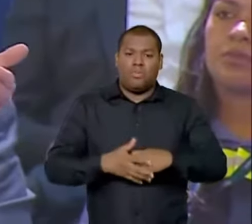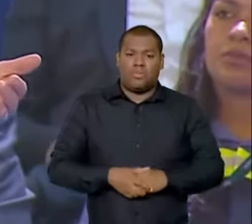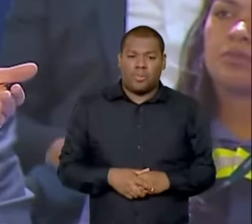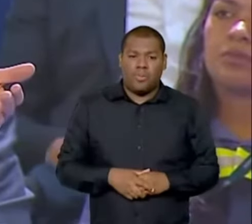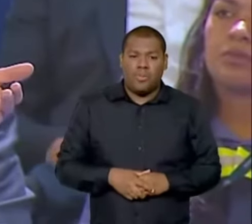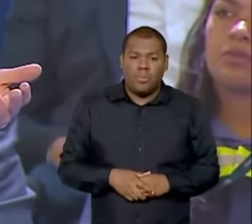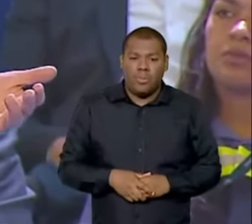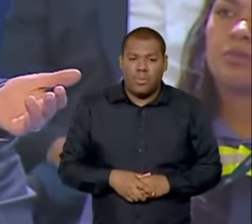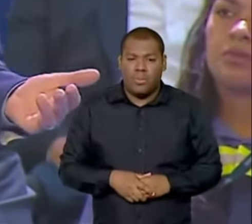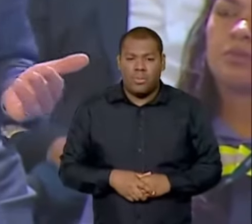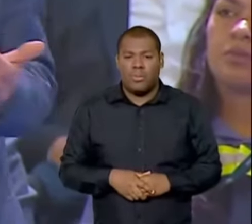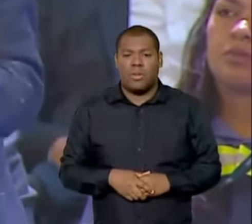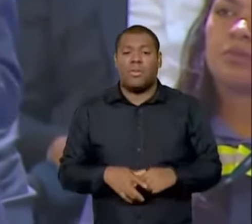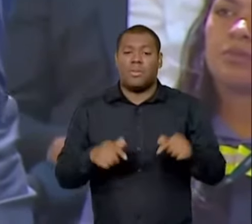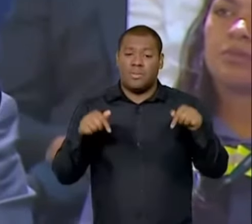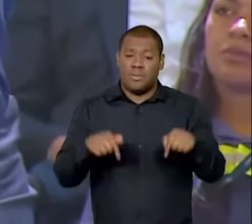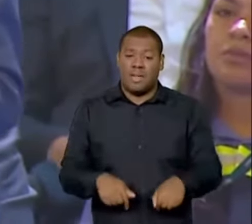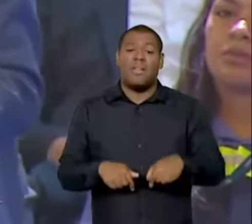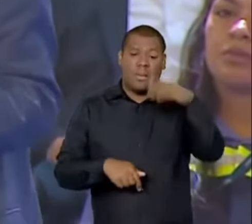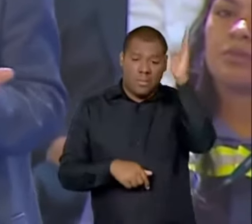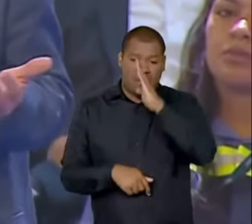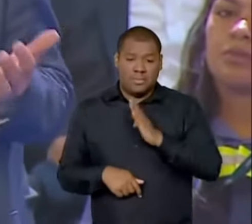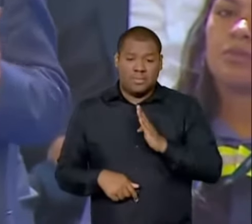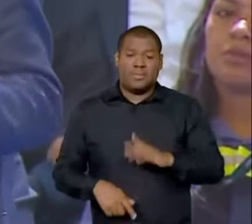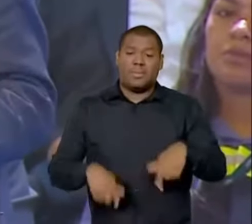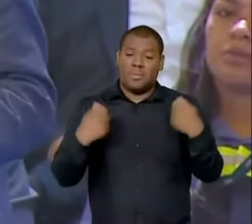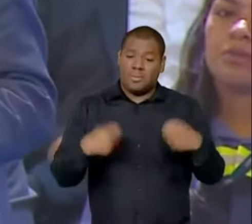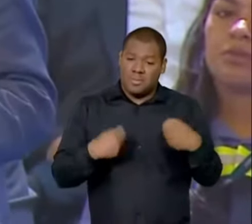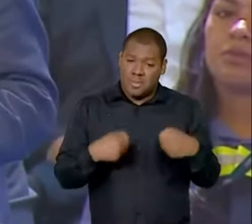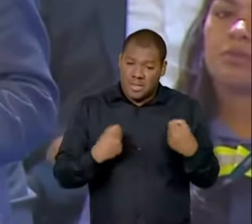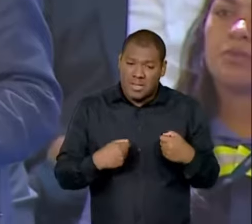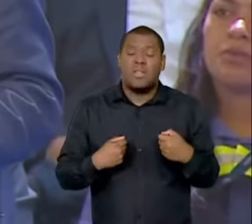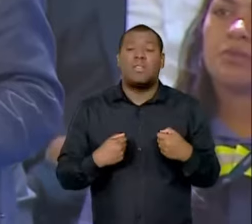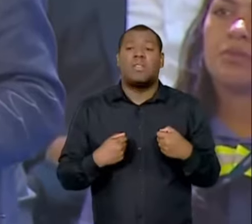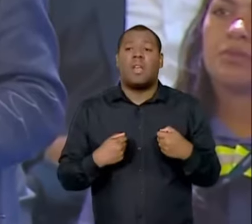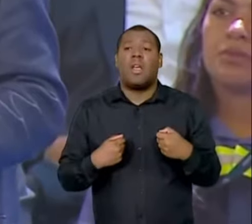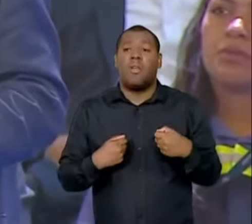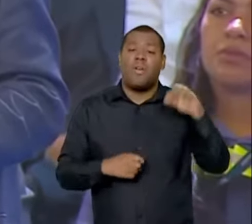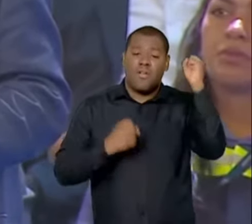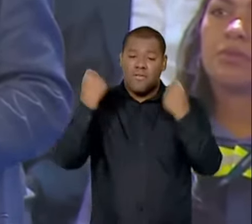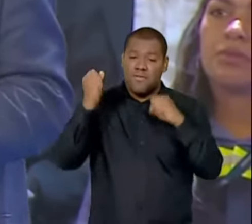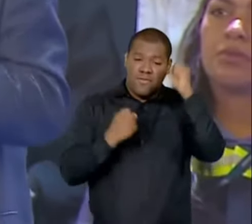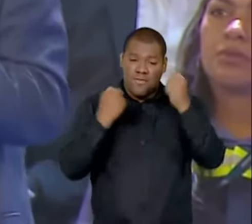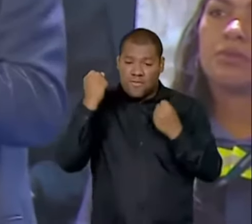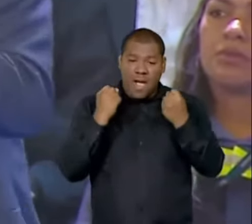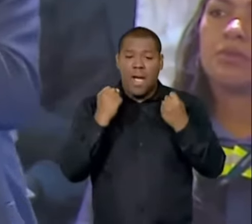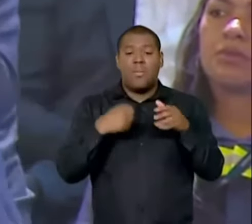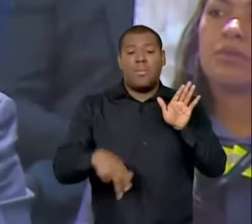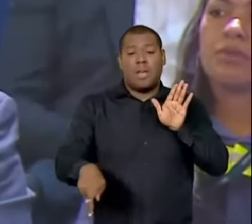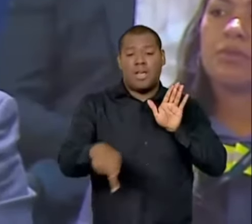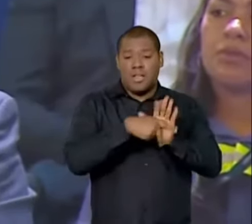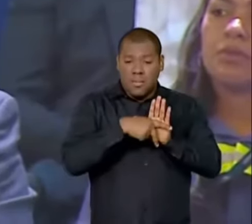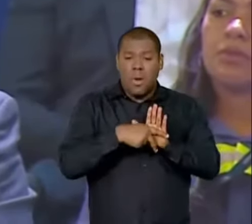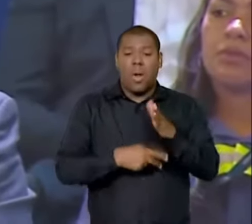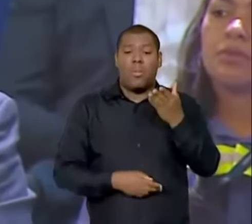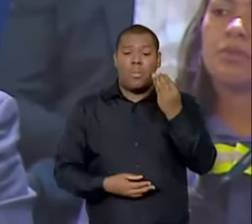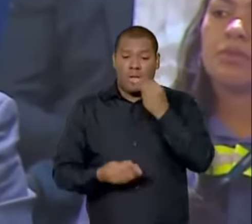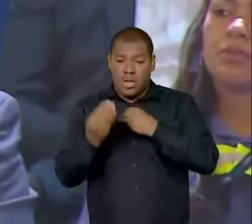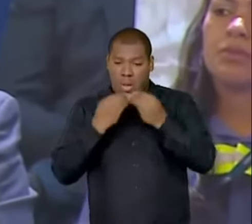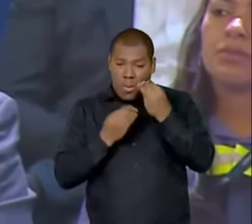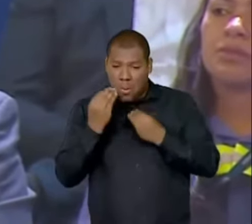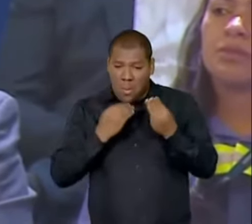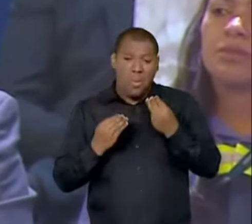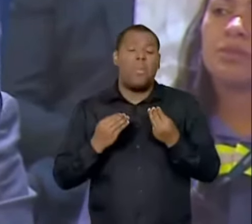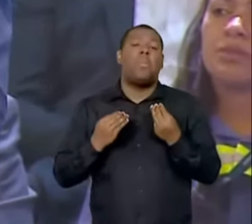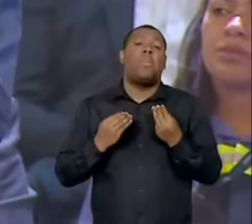a certeza de que o Brasil precisa ter fertilizante. E o Brasil já sabia da importância